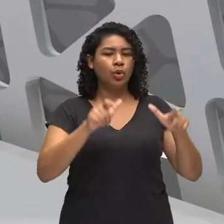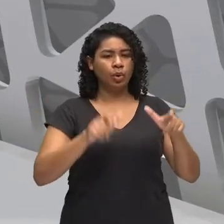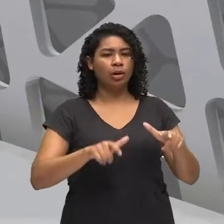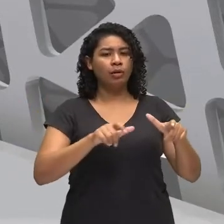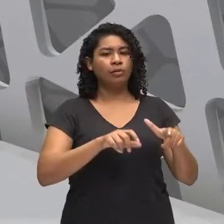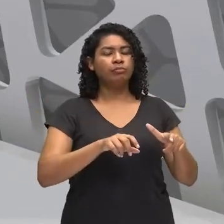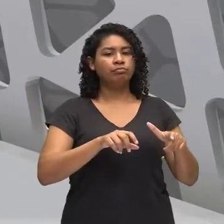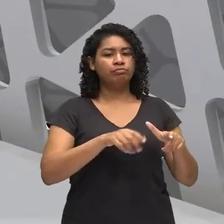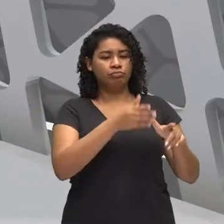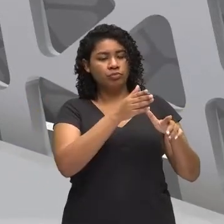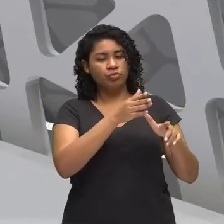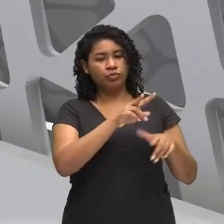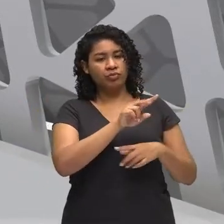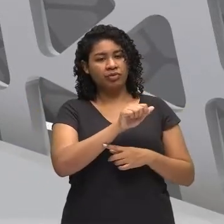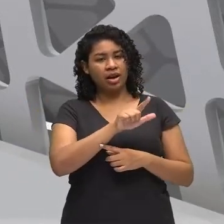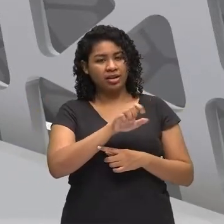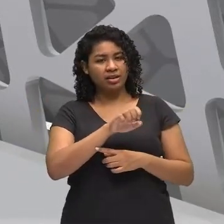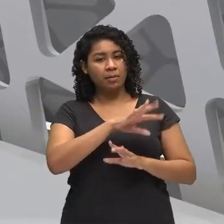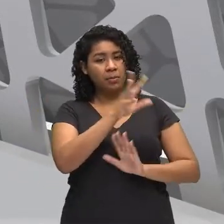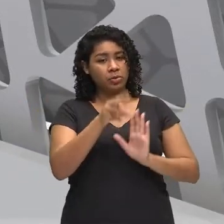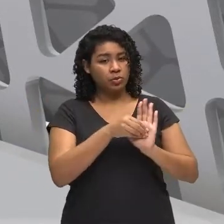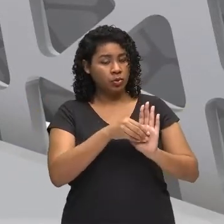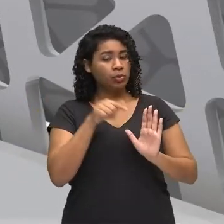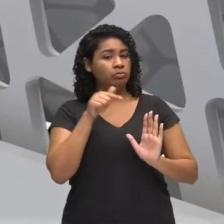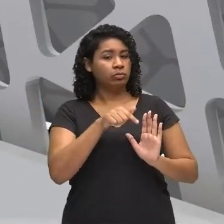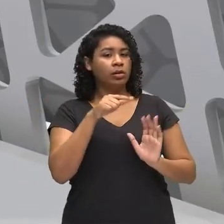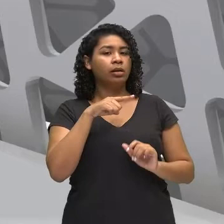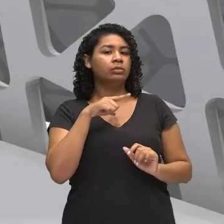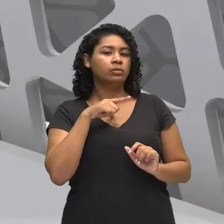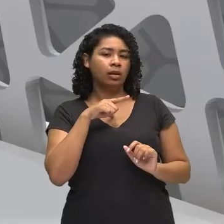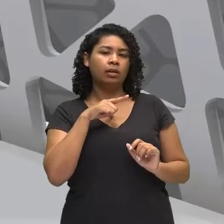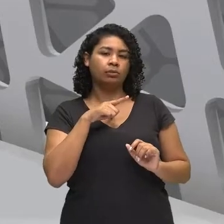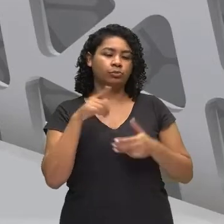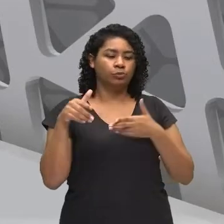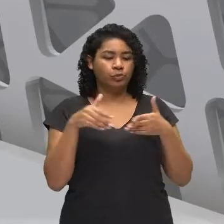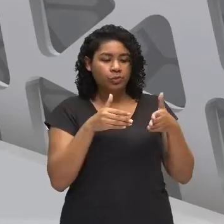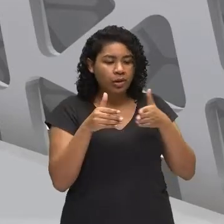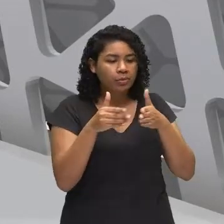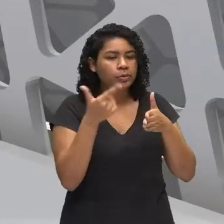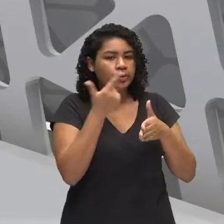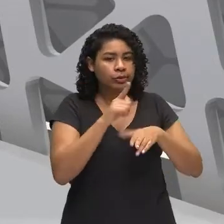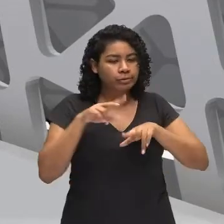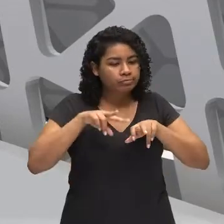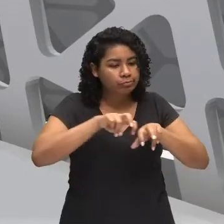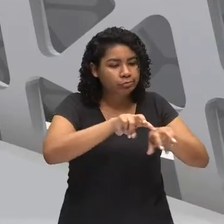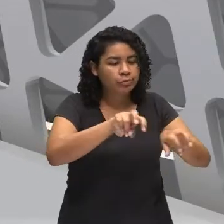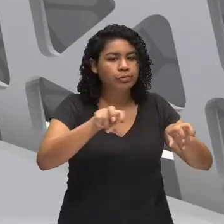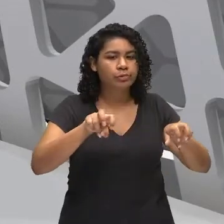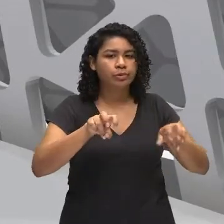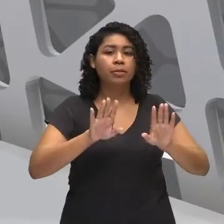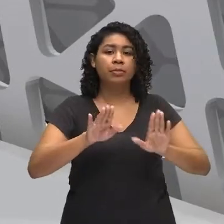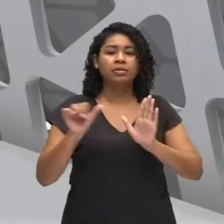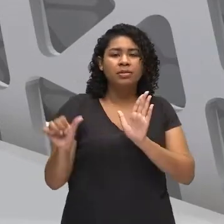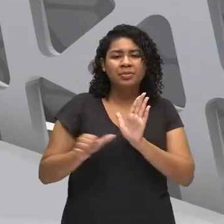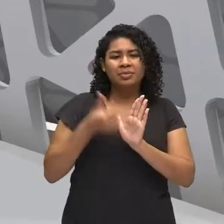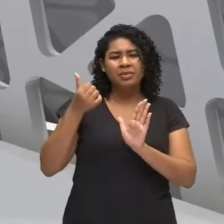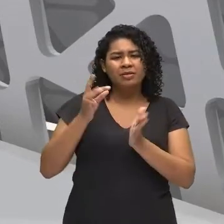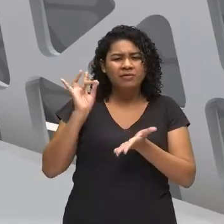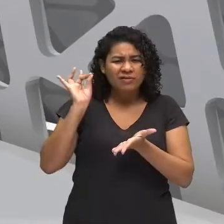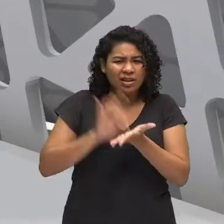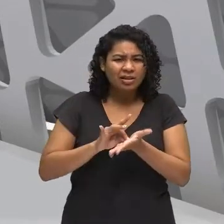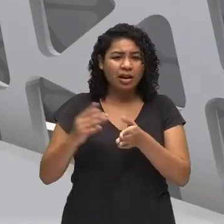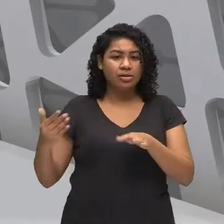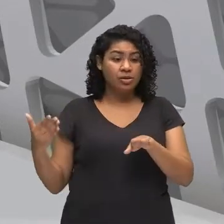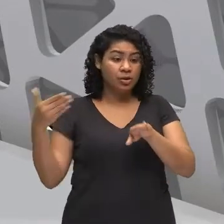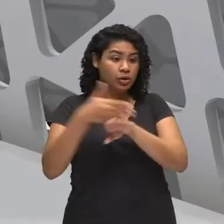Amazônico entre nas rotas de exploração oficialmente por uma dessas grandes nações. E a primeira que de fato vai